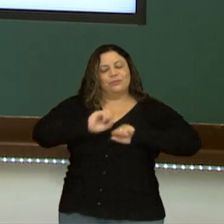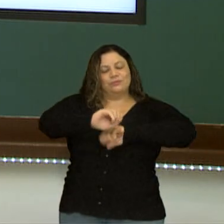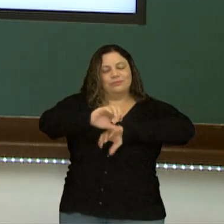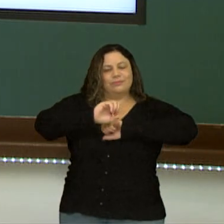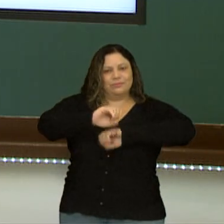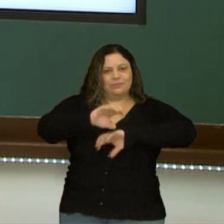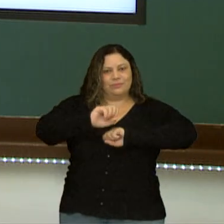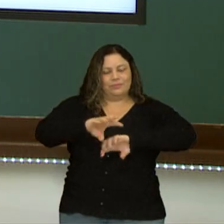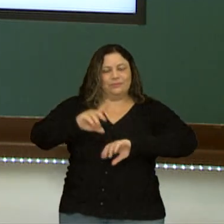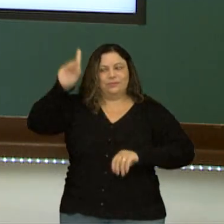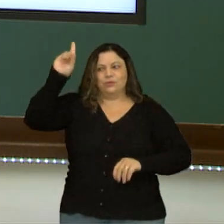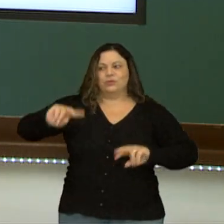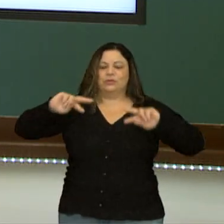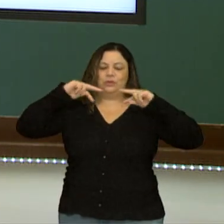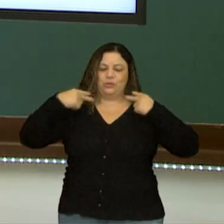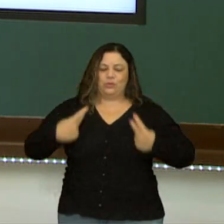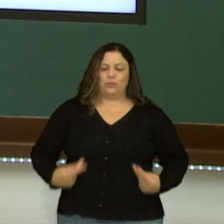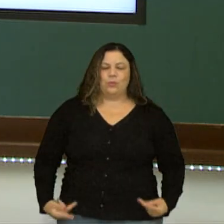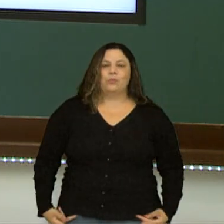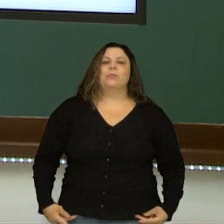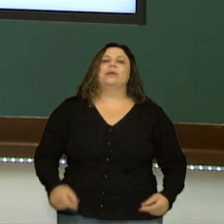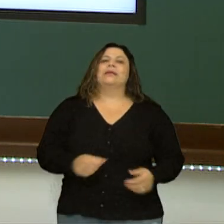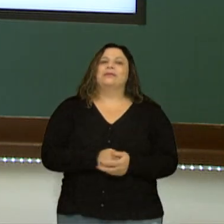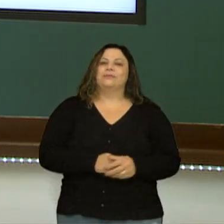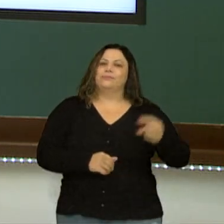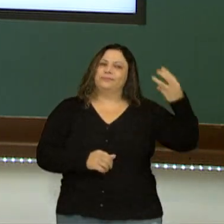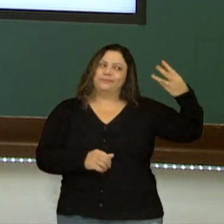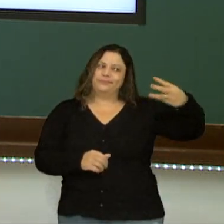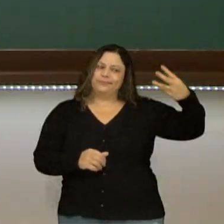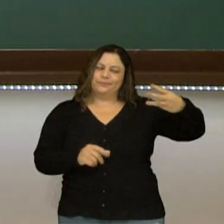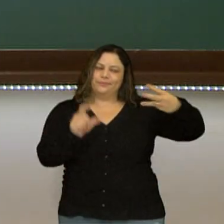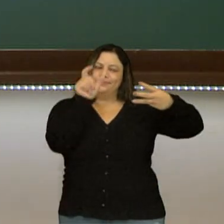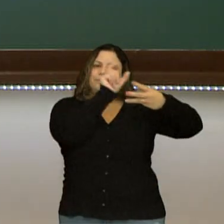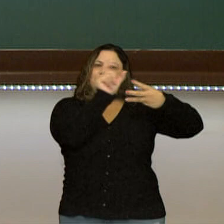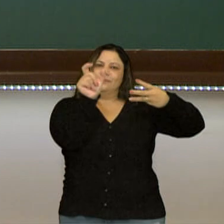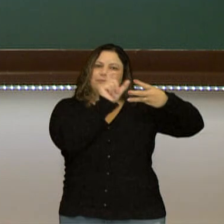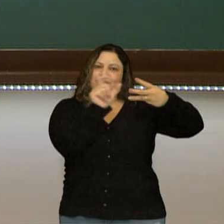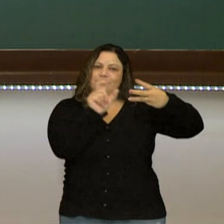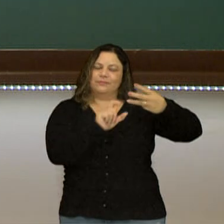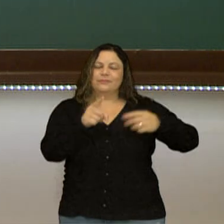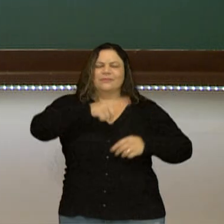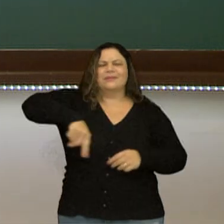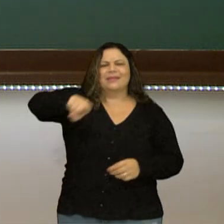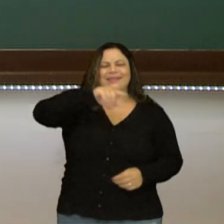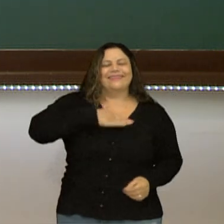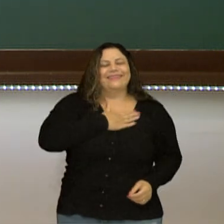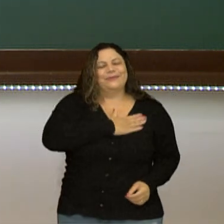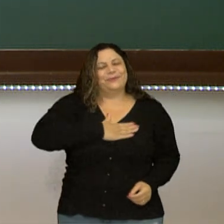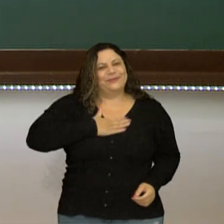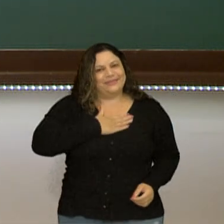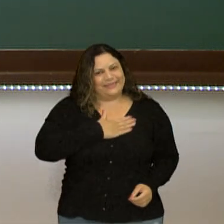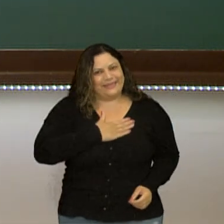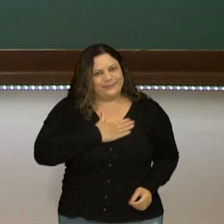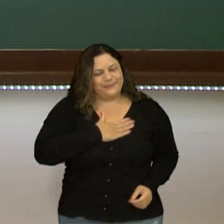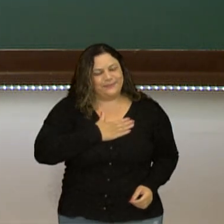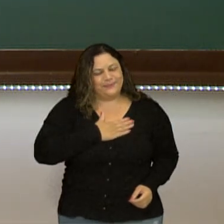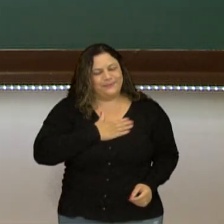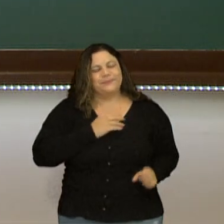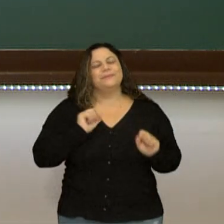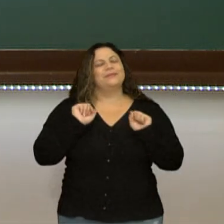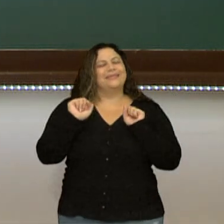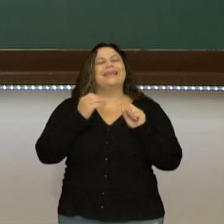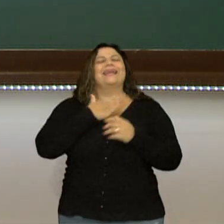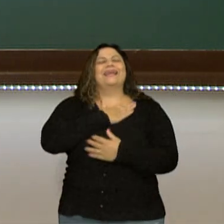Direitos Humanos, em seus 3 parágrafos. Eu espero que você tenha gostado, porque eu adorei ficar com